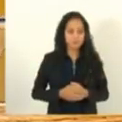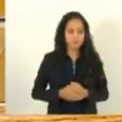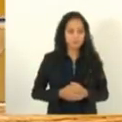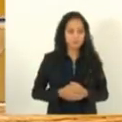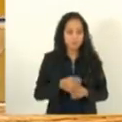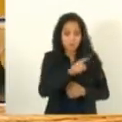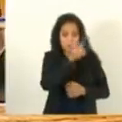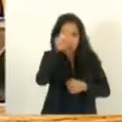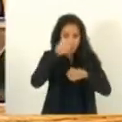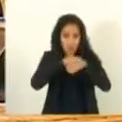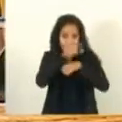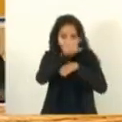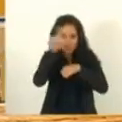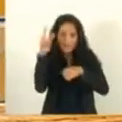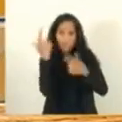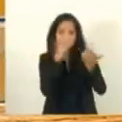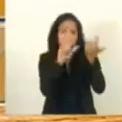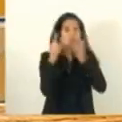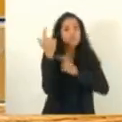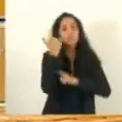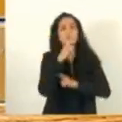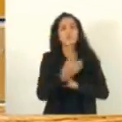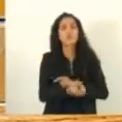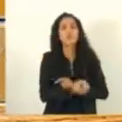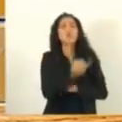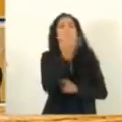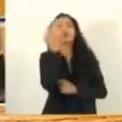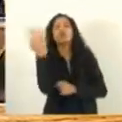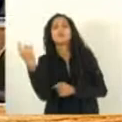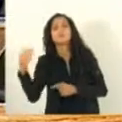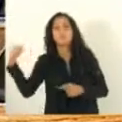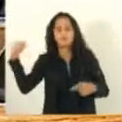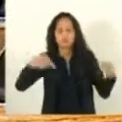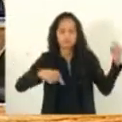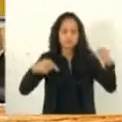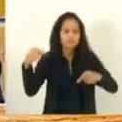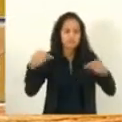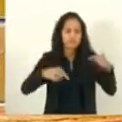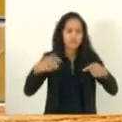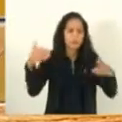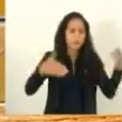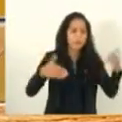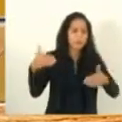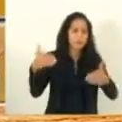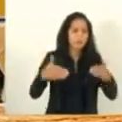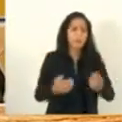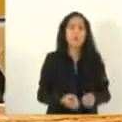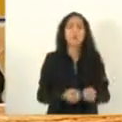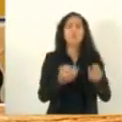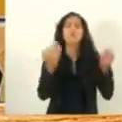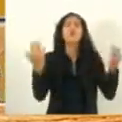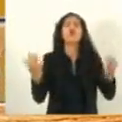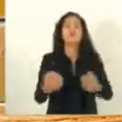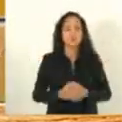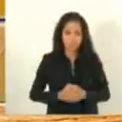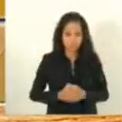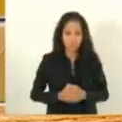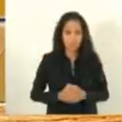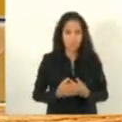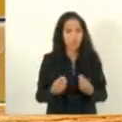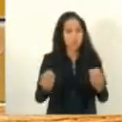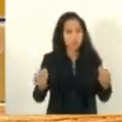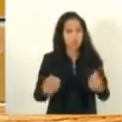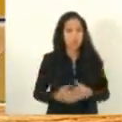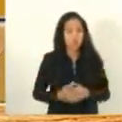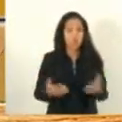de vocês. Quantas e quantas vezes vocês vieram aqui e hoje vocês estão saindo daqui com a